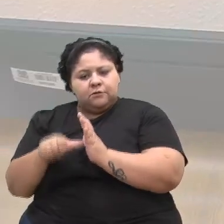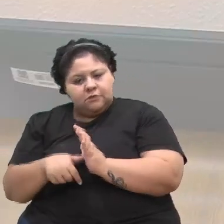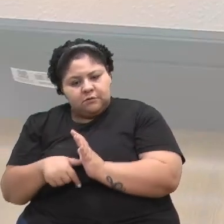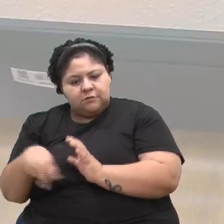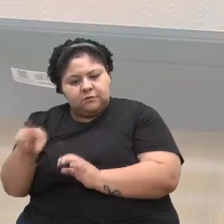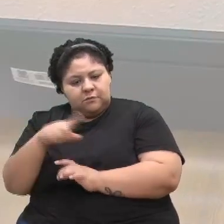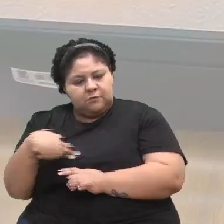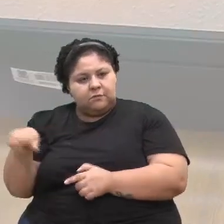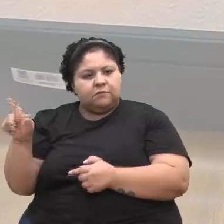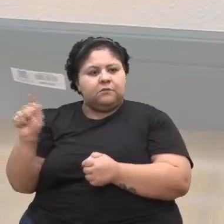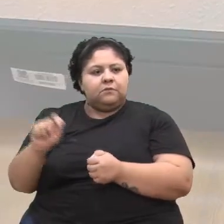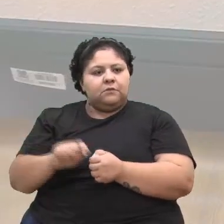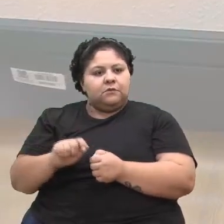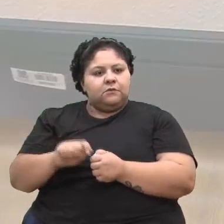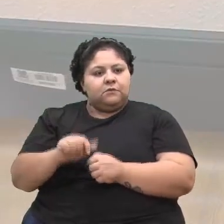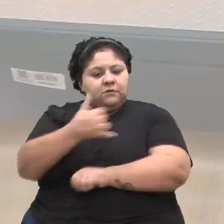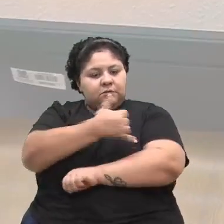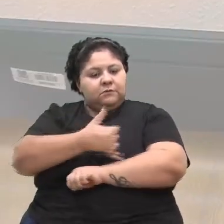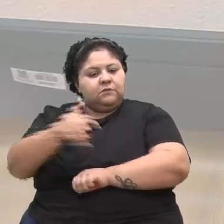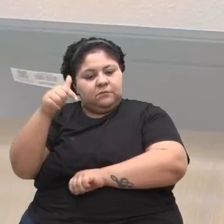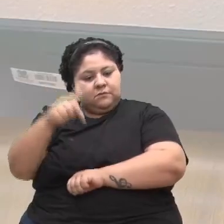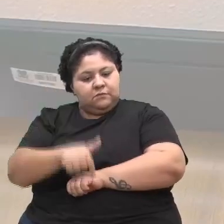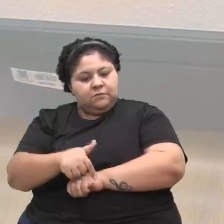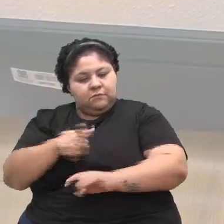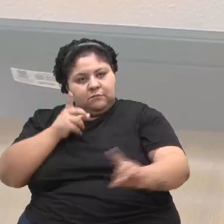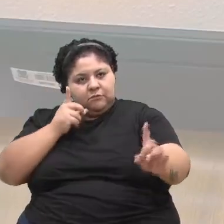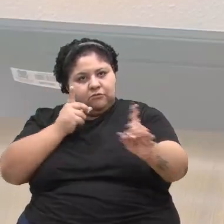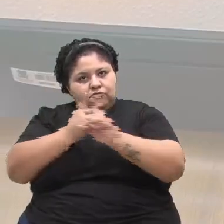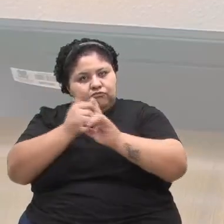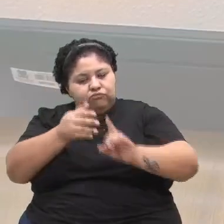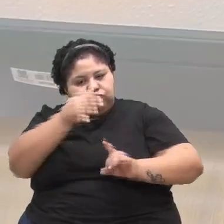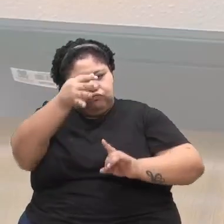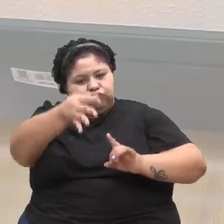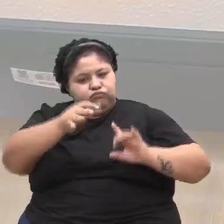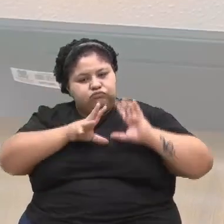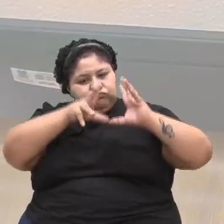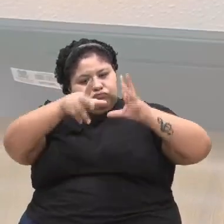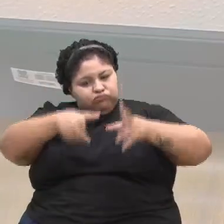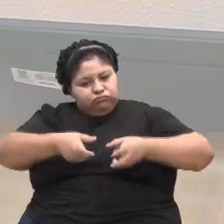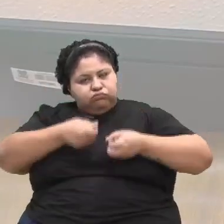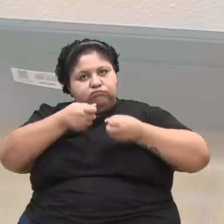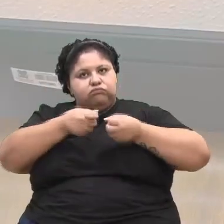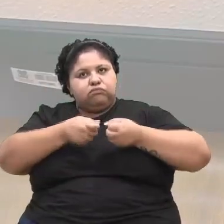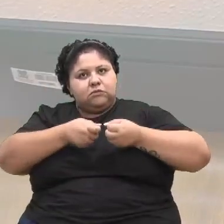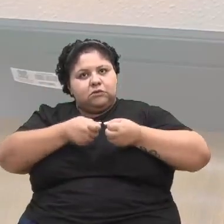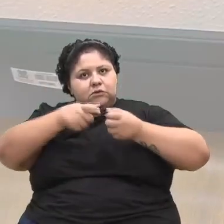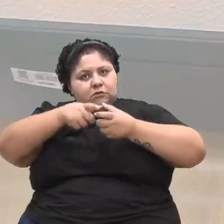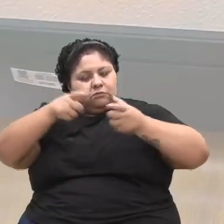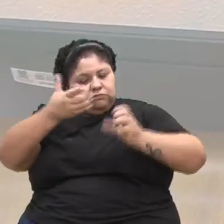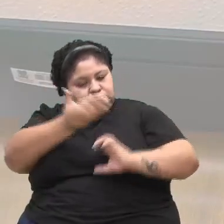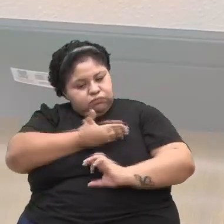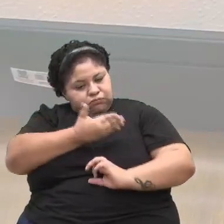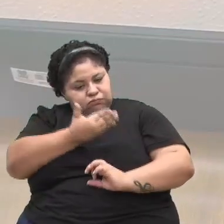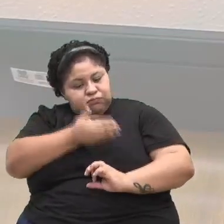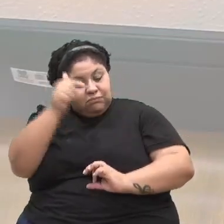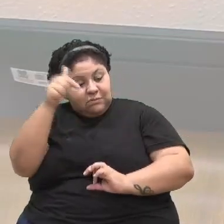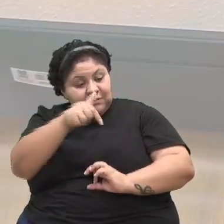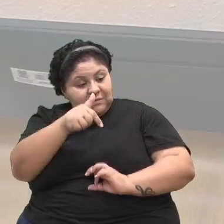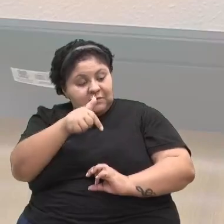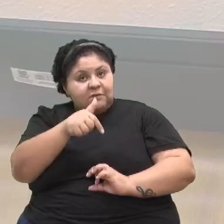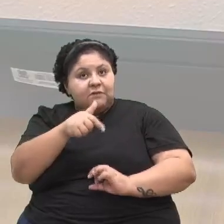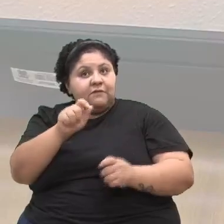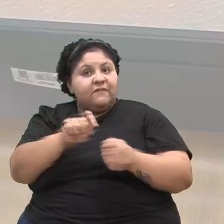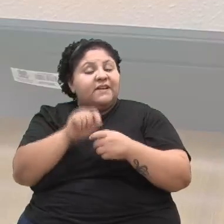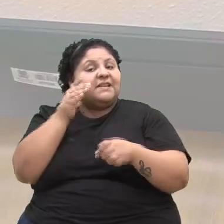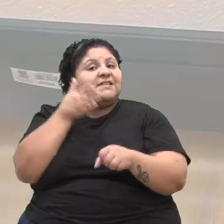gente fizer esta passagem por aqui, a gente vai se encontrar ali fora e vamos ser todos, com certeza, grandes amigos. É assim, faz